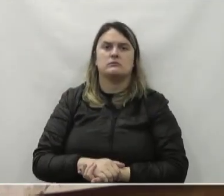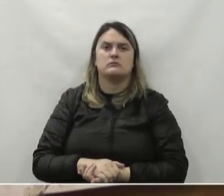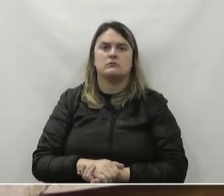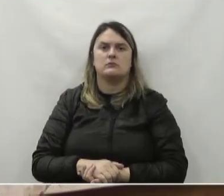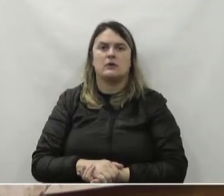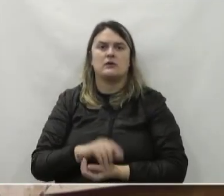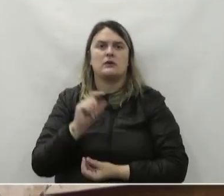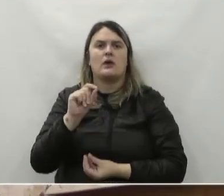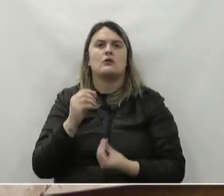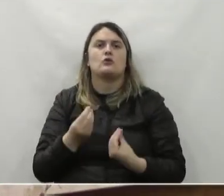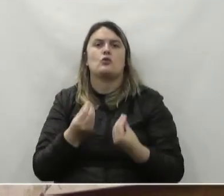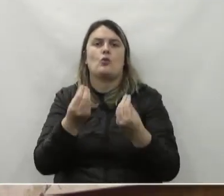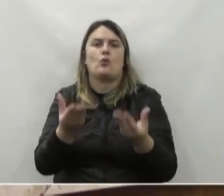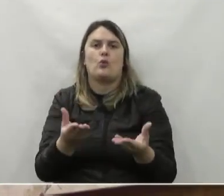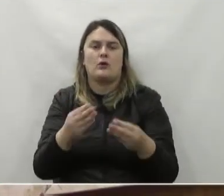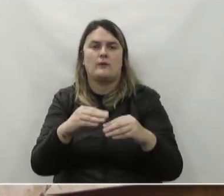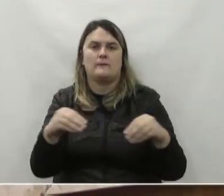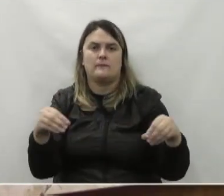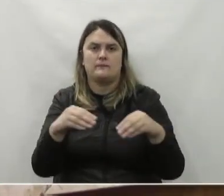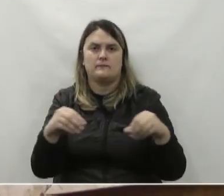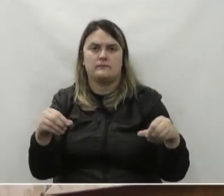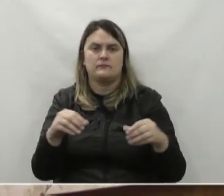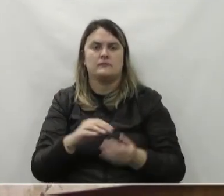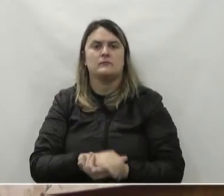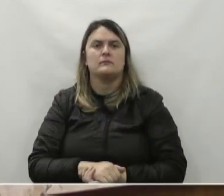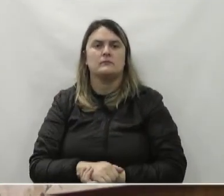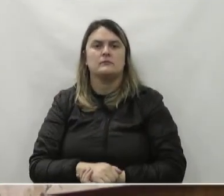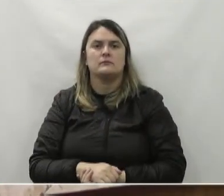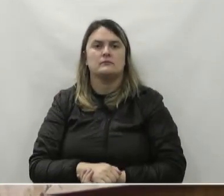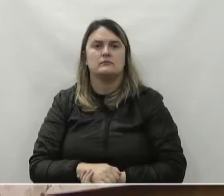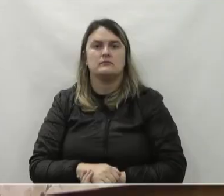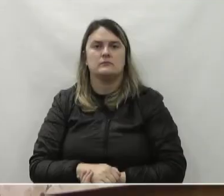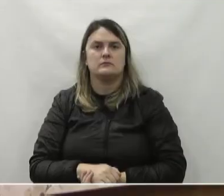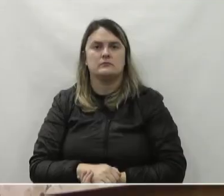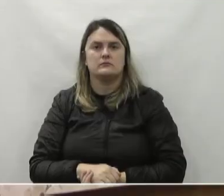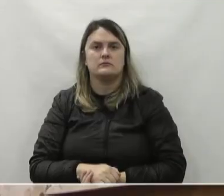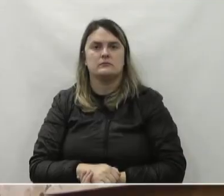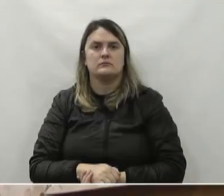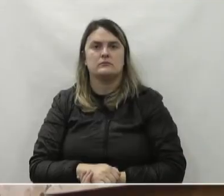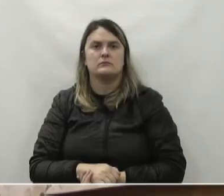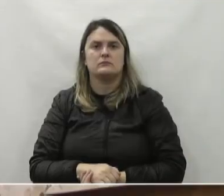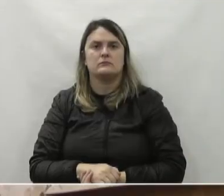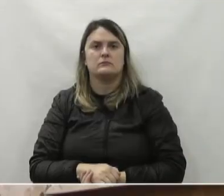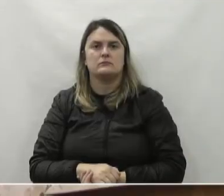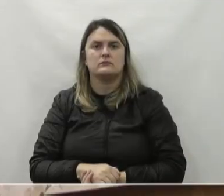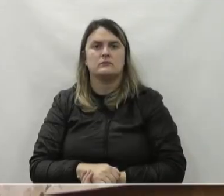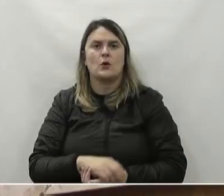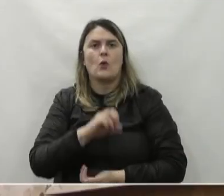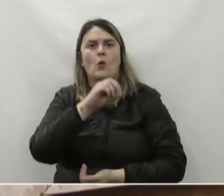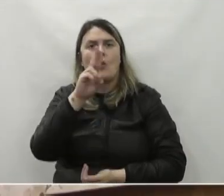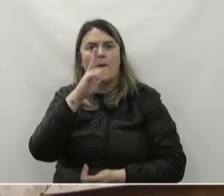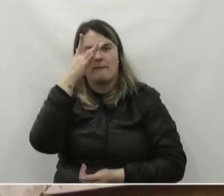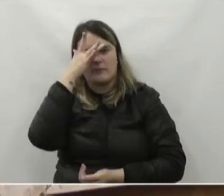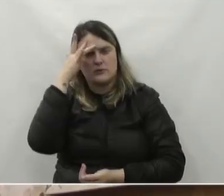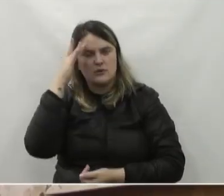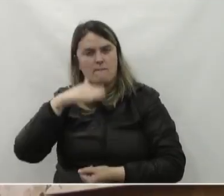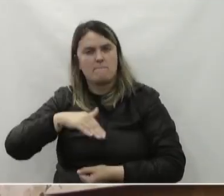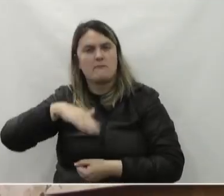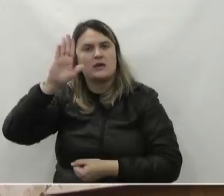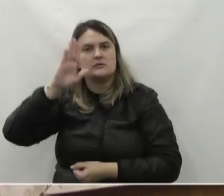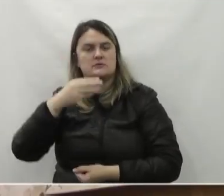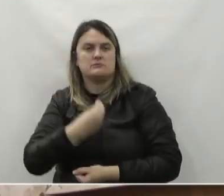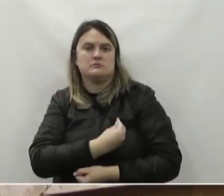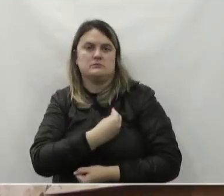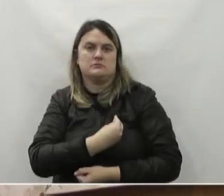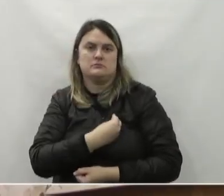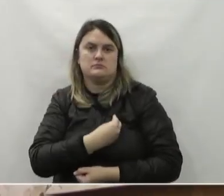quem doou o terreno, né? Que foi o seu Amazonas. O próprio, a pessoa que mais esteve ali naquele